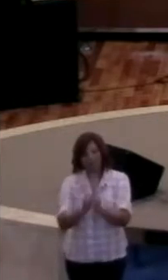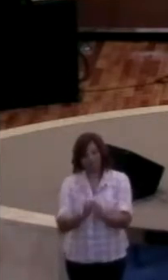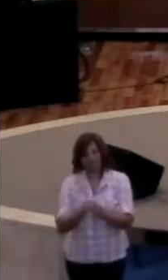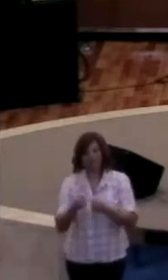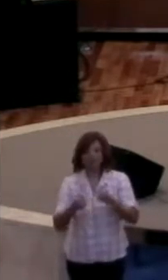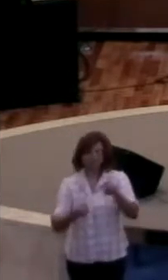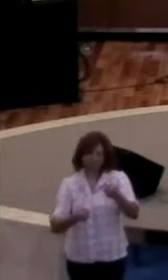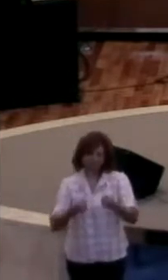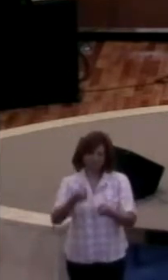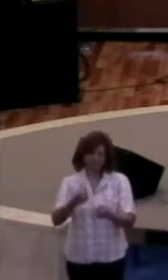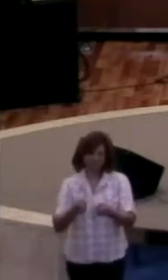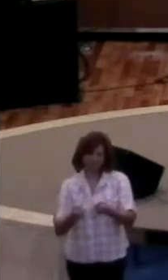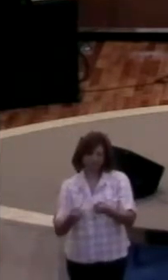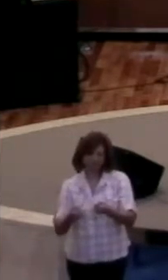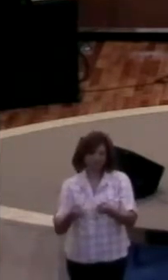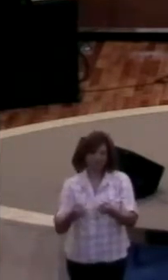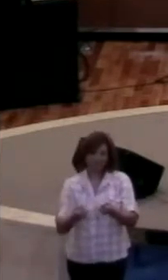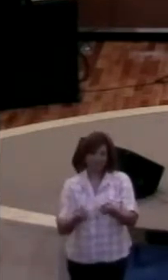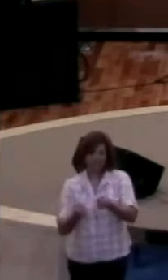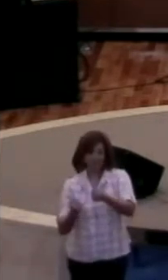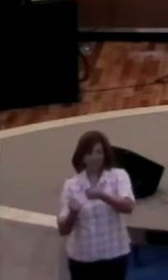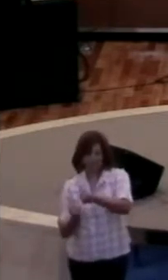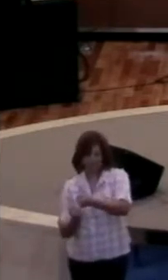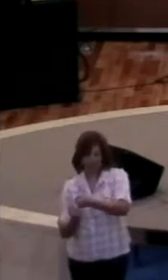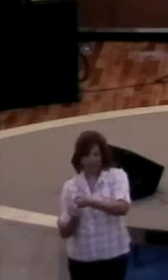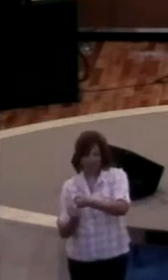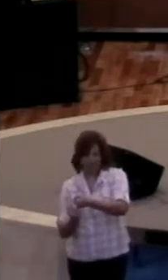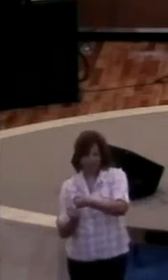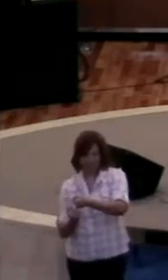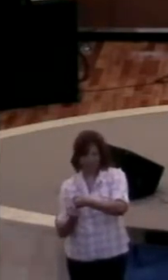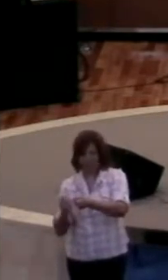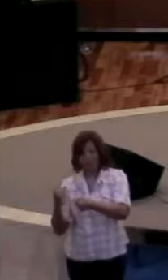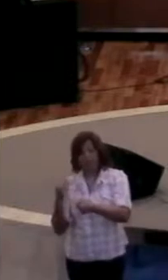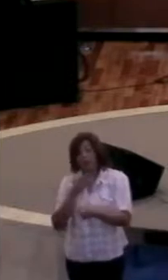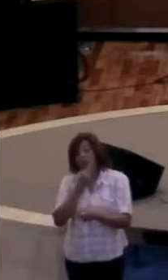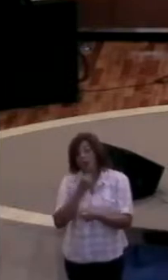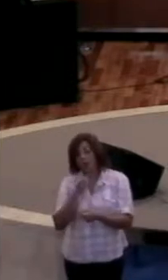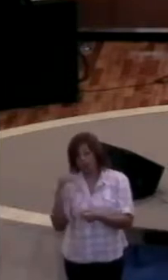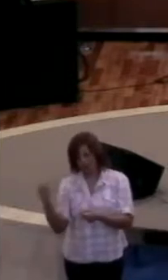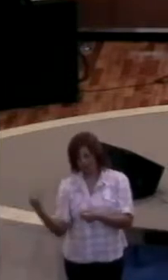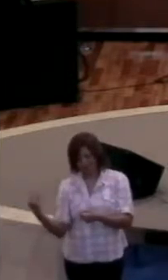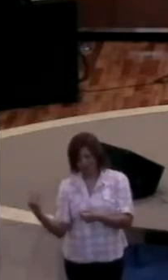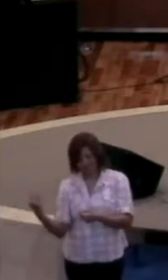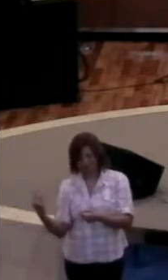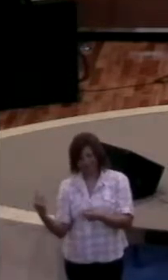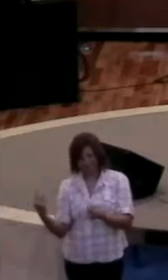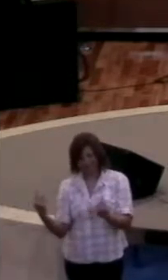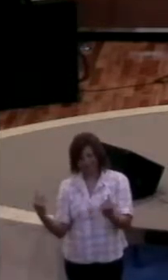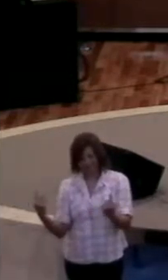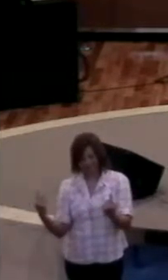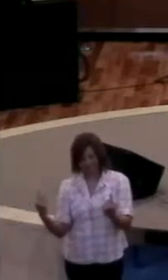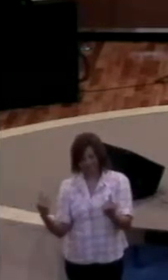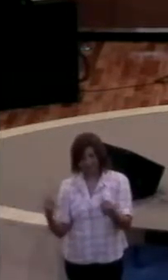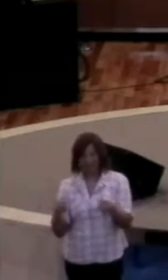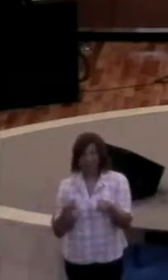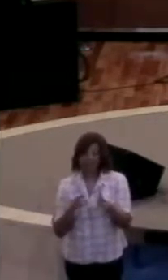Aí o instrutor fala assim, dá para a direita, aí você vai ligar a seta, ele vai só freando para você, porque na realidade, o instrutor está no controle.